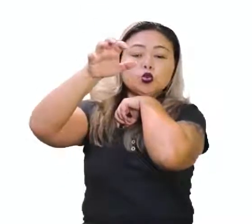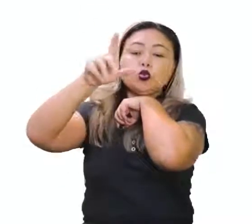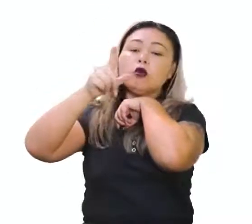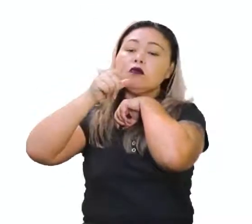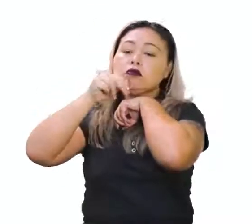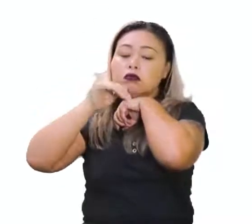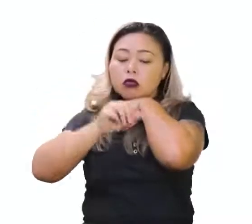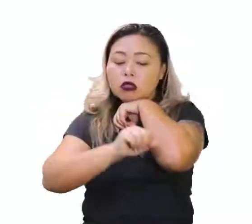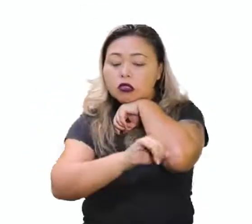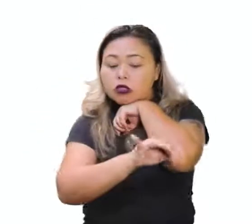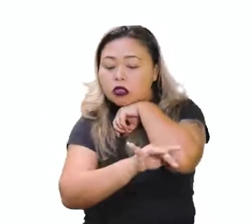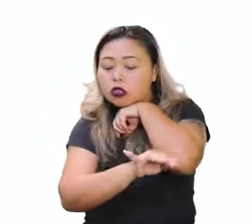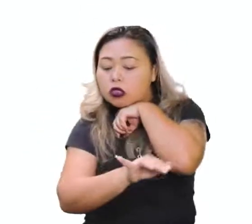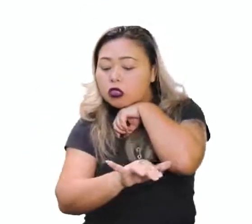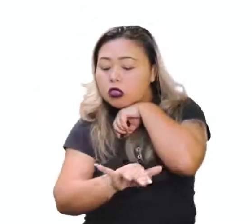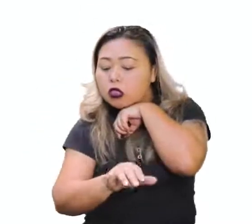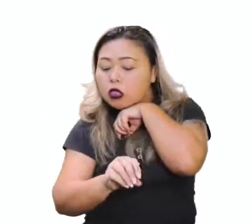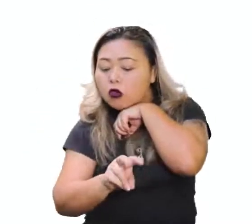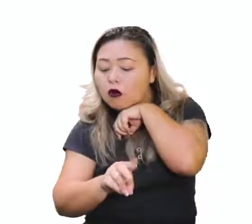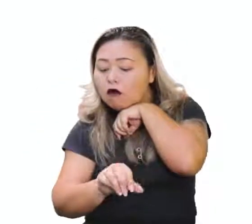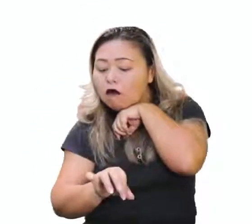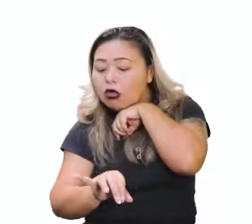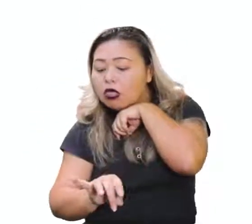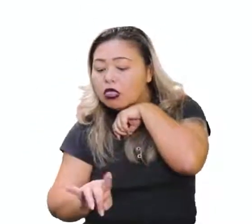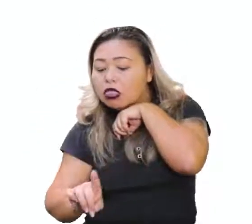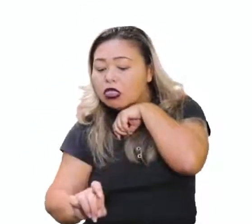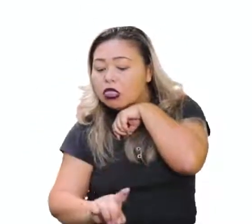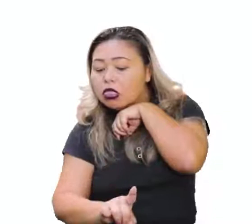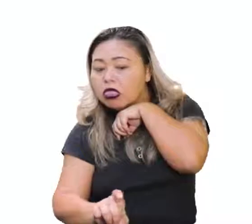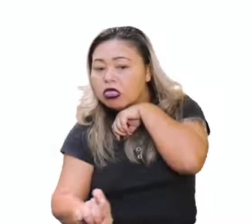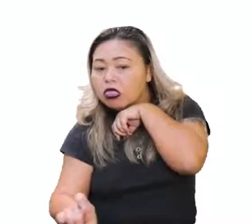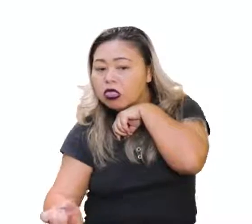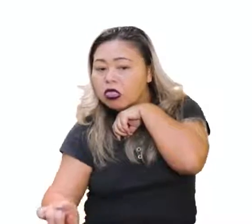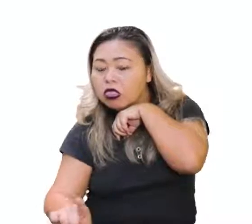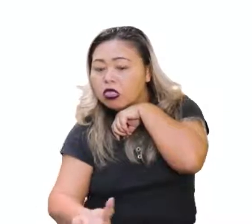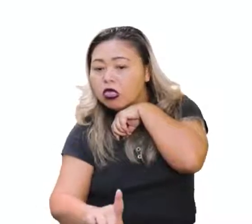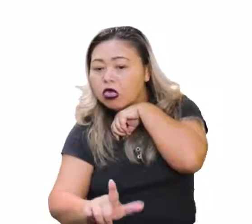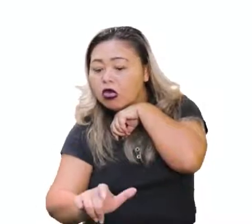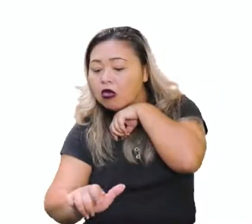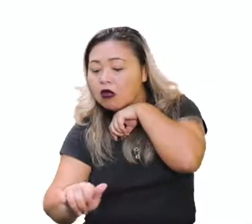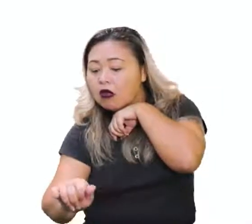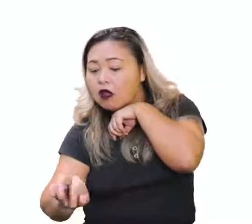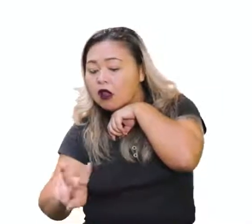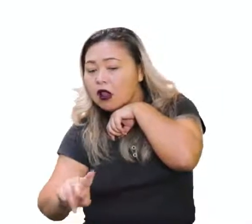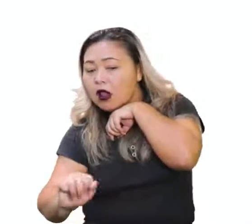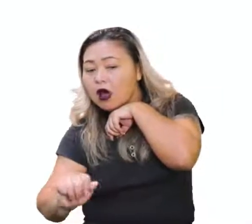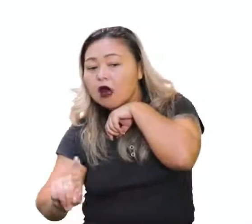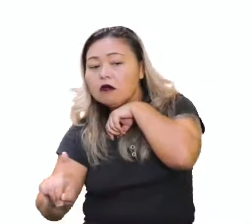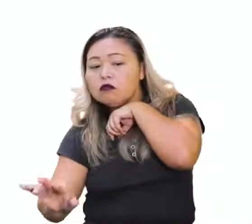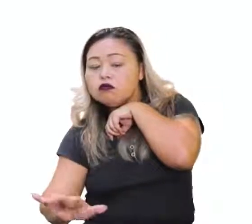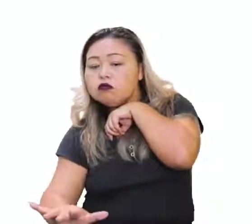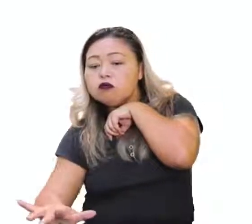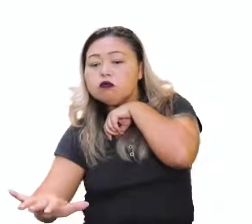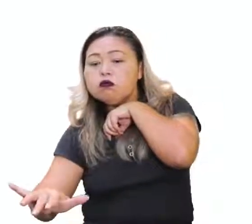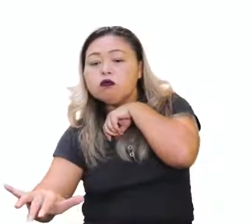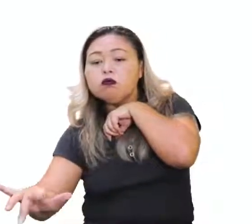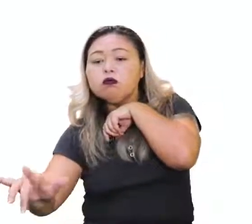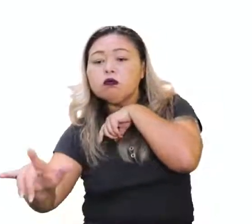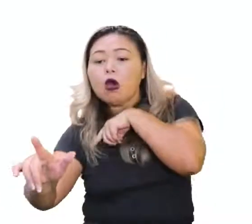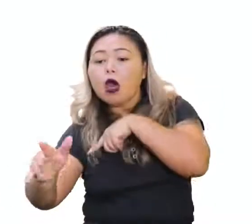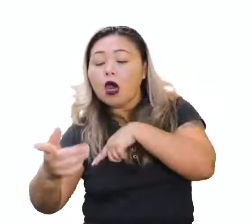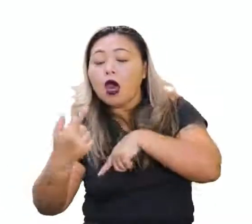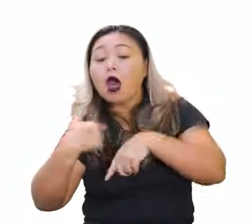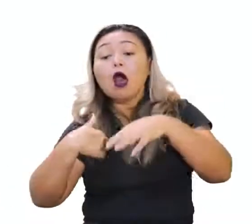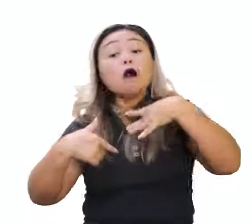água da chuva espalha os ovos, né, de determinados endoparasitas, e esse animal